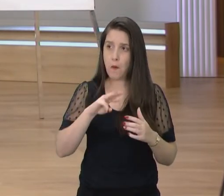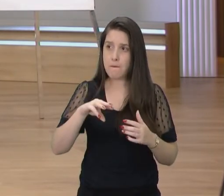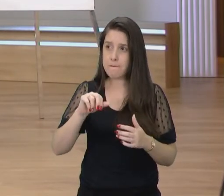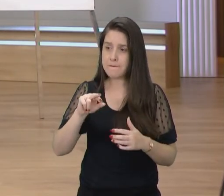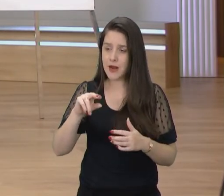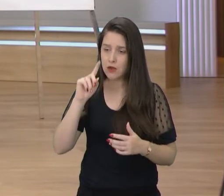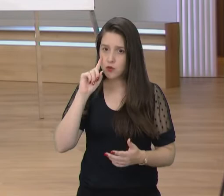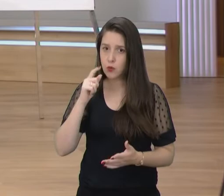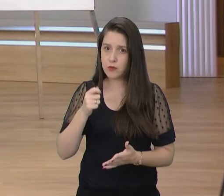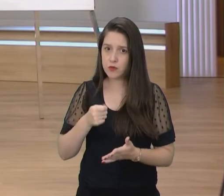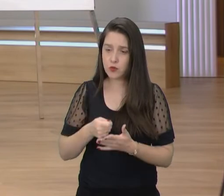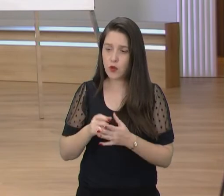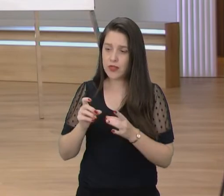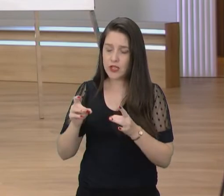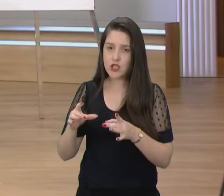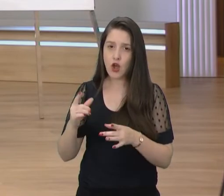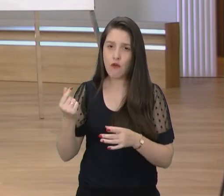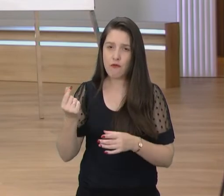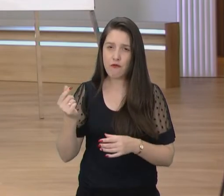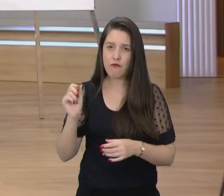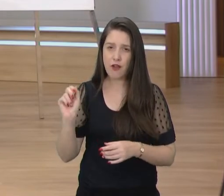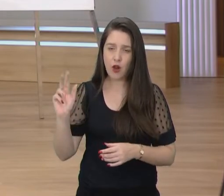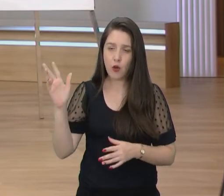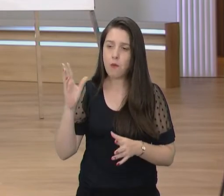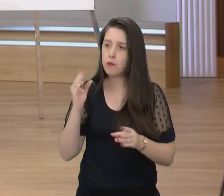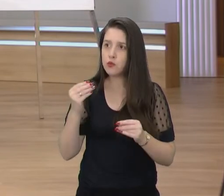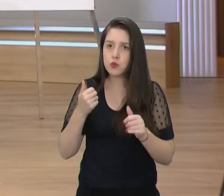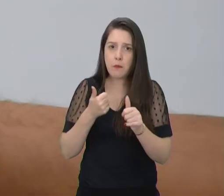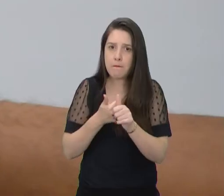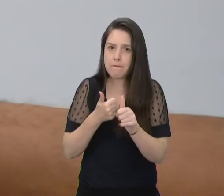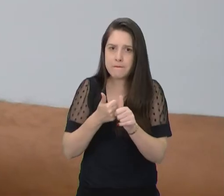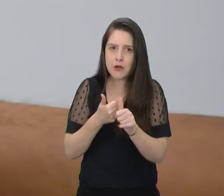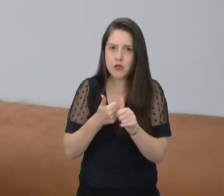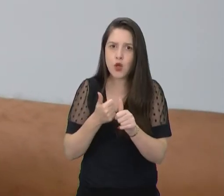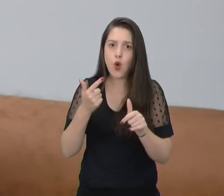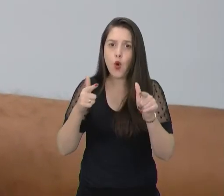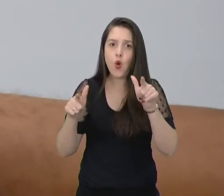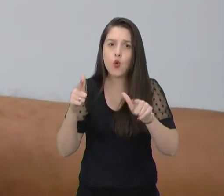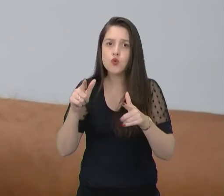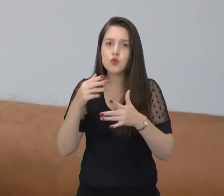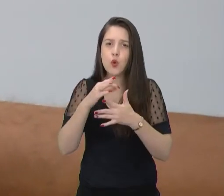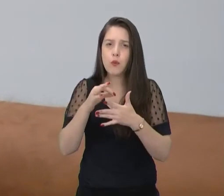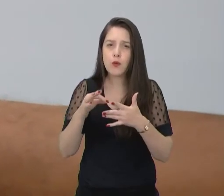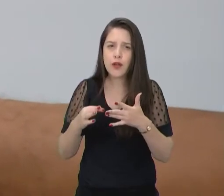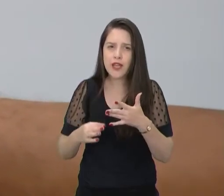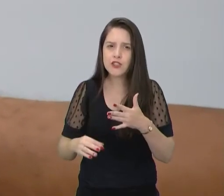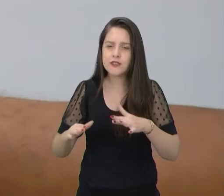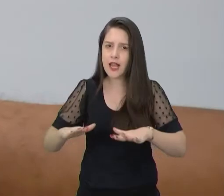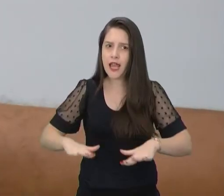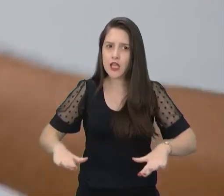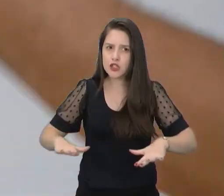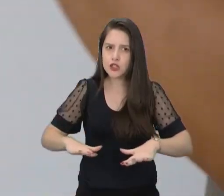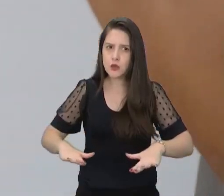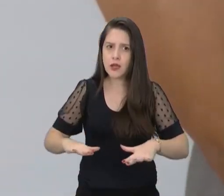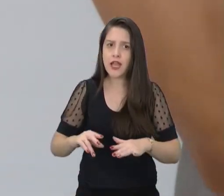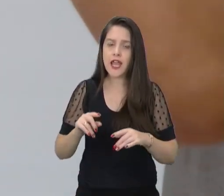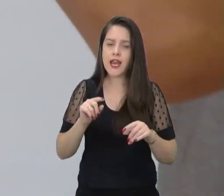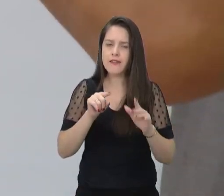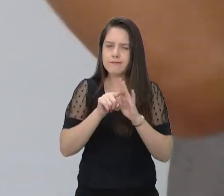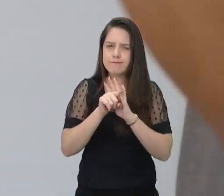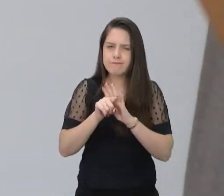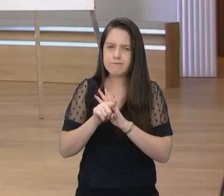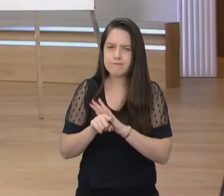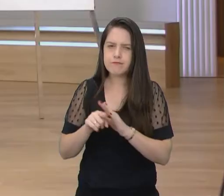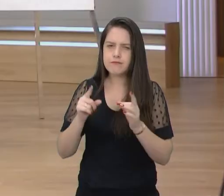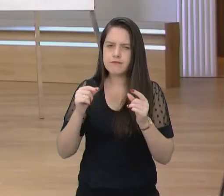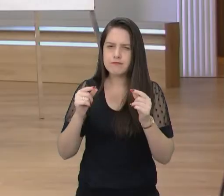por deixar o valor de venda dos seus produtos muito próximo ao de outros concorrentes disponíveis na região. É o que ele entrou no